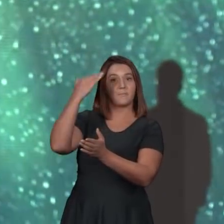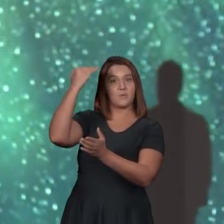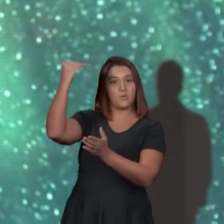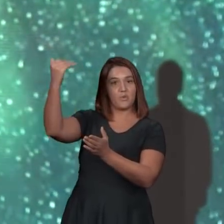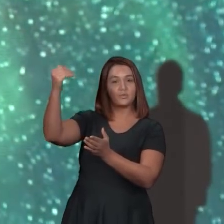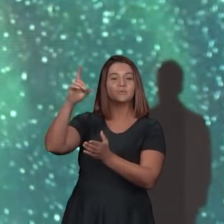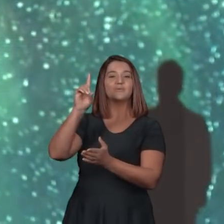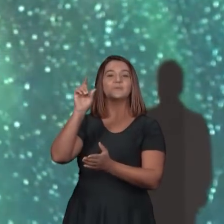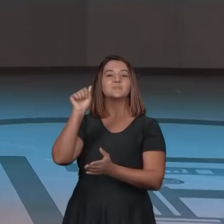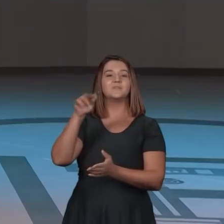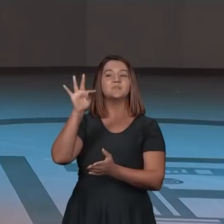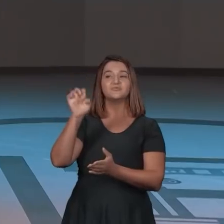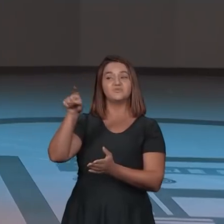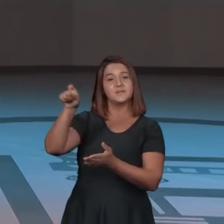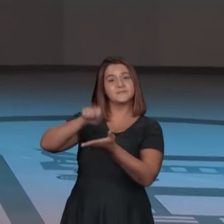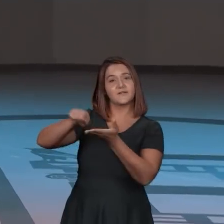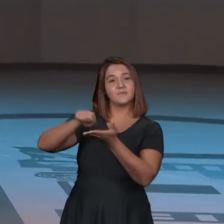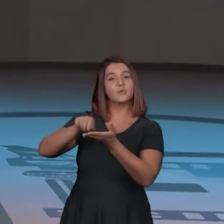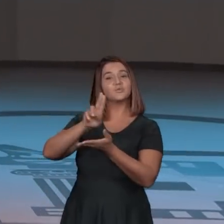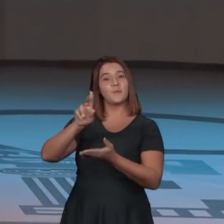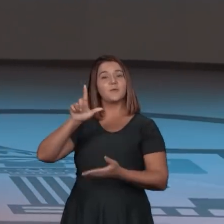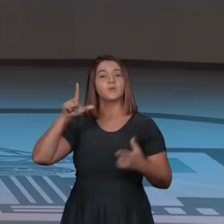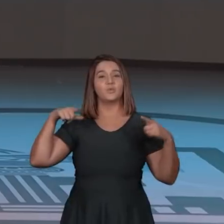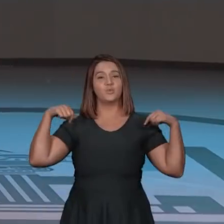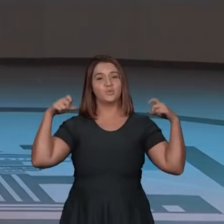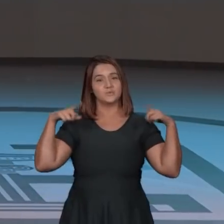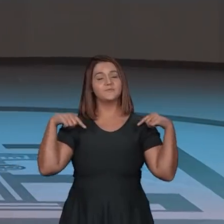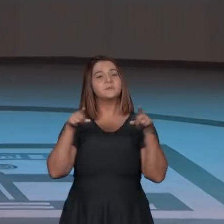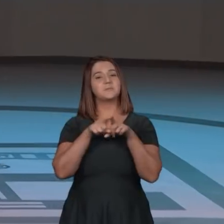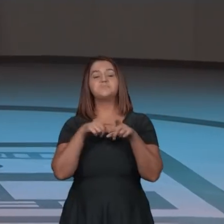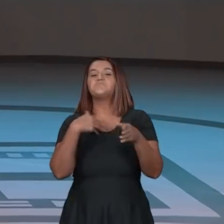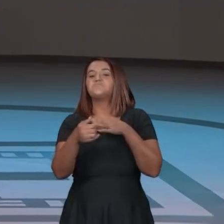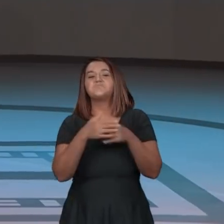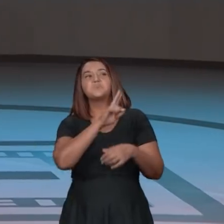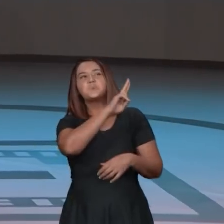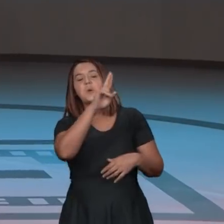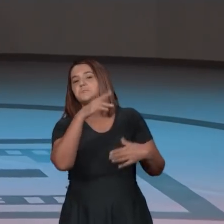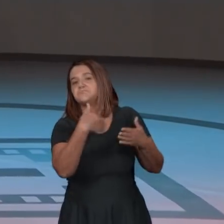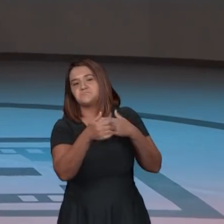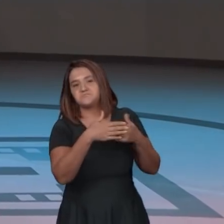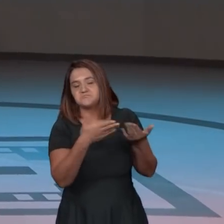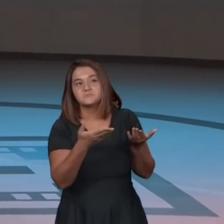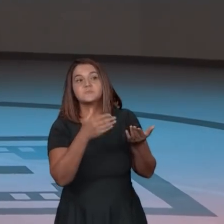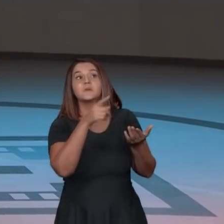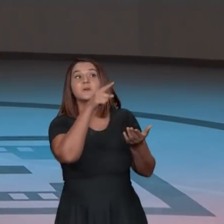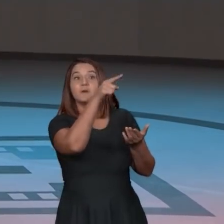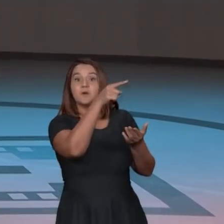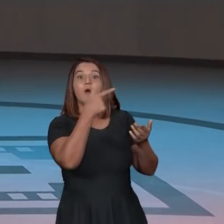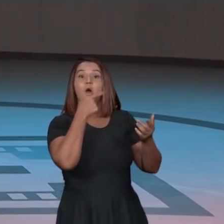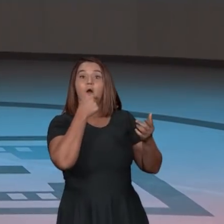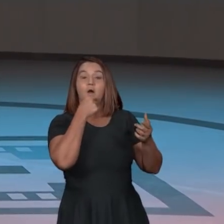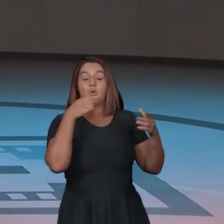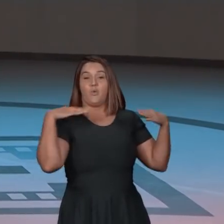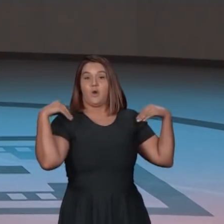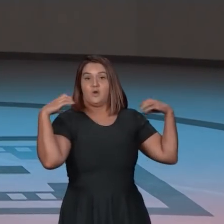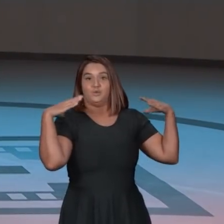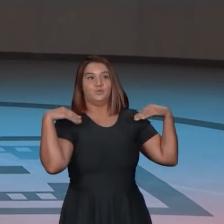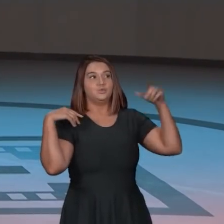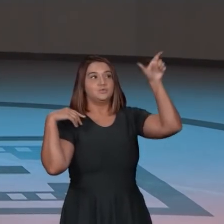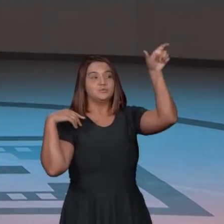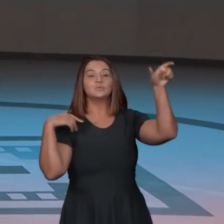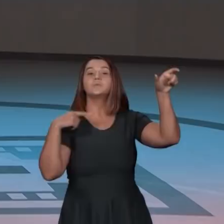que se chama de Lúcifer. Seja qual for o nome desse anjo, ele criou uma rebelião contra